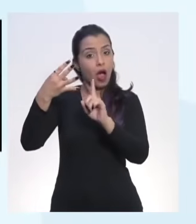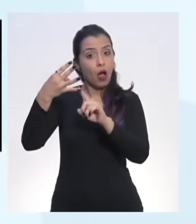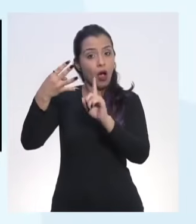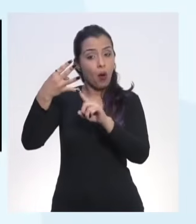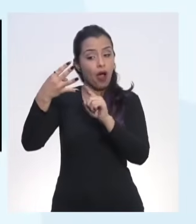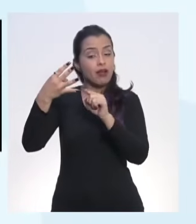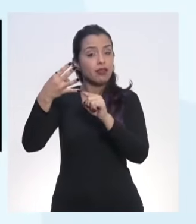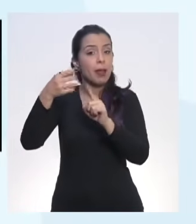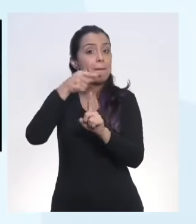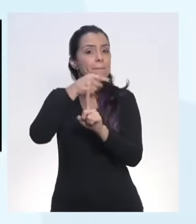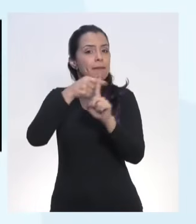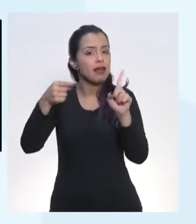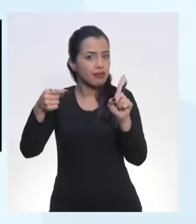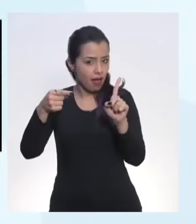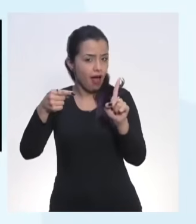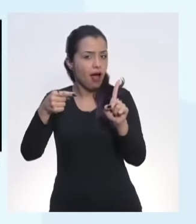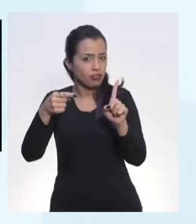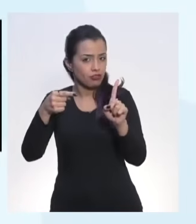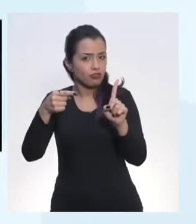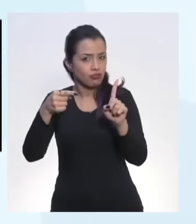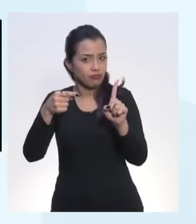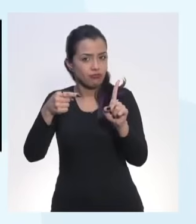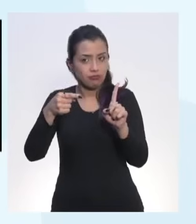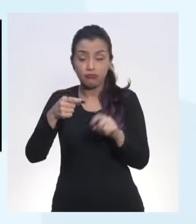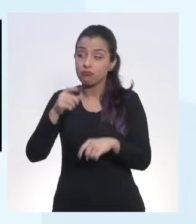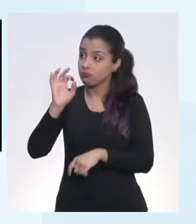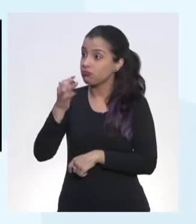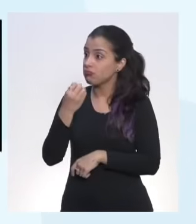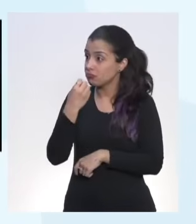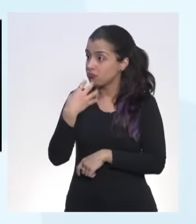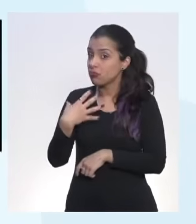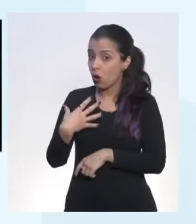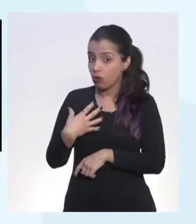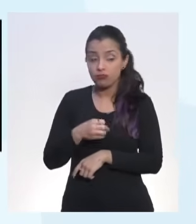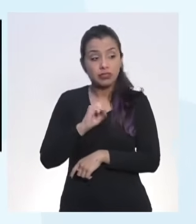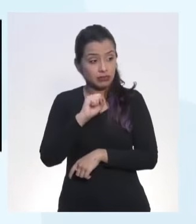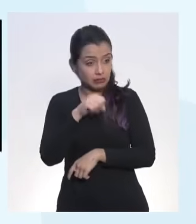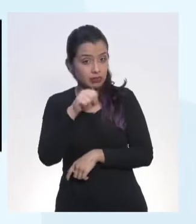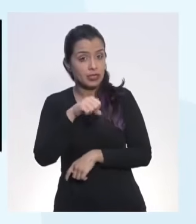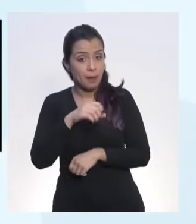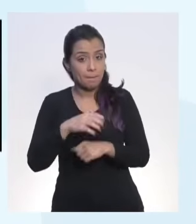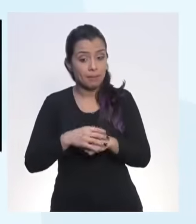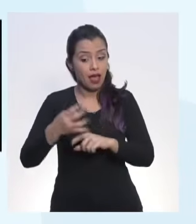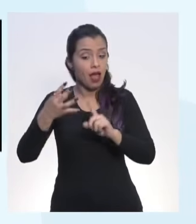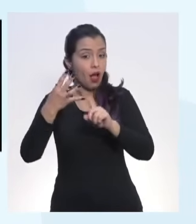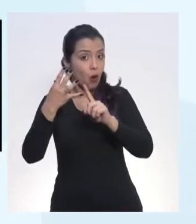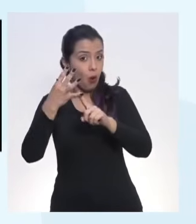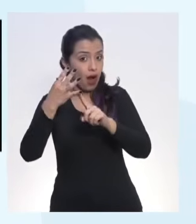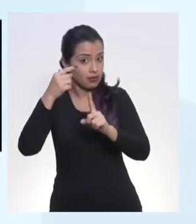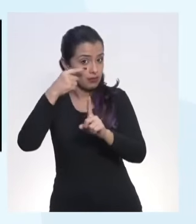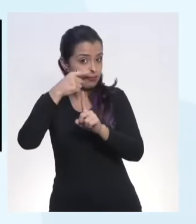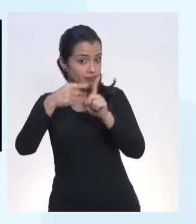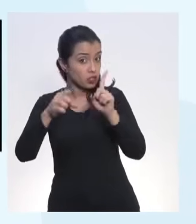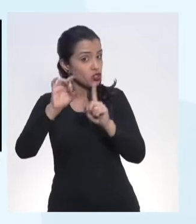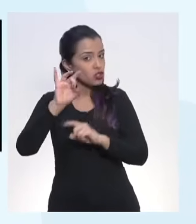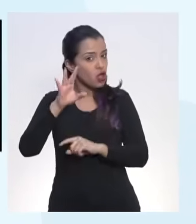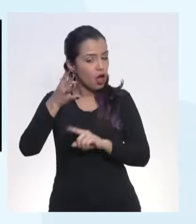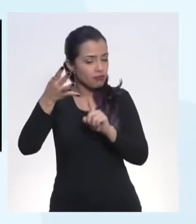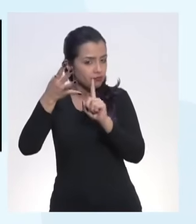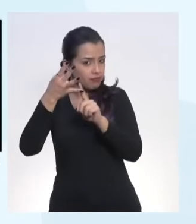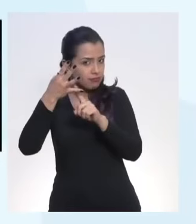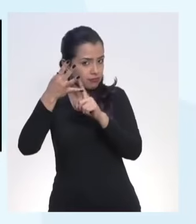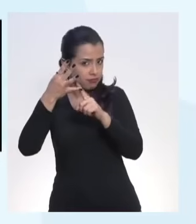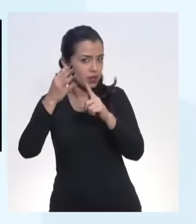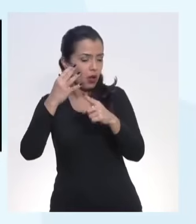Já é uma vantagem. Ou Gostei. você pagou metade de uma parcela. Opa. Na 4ª parcela apenas. Certo.